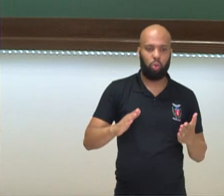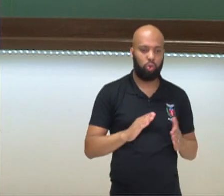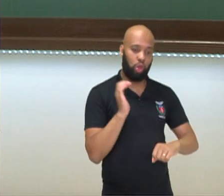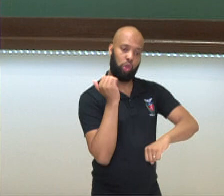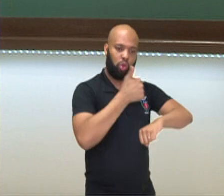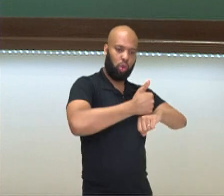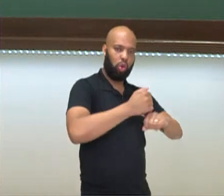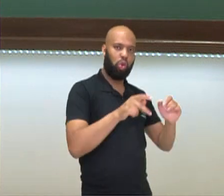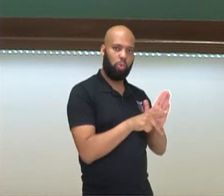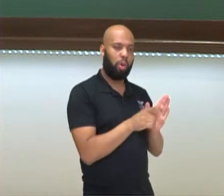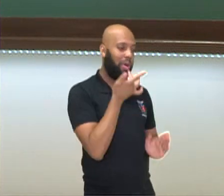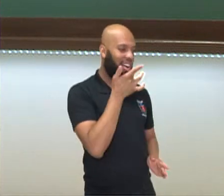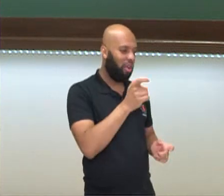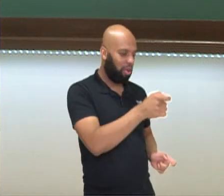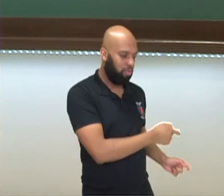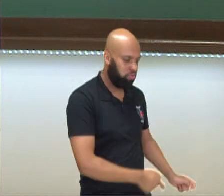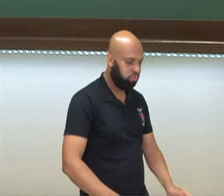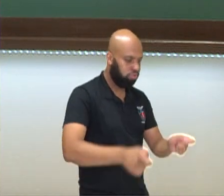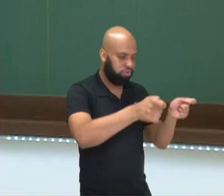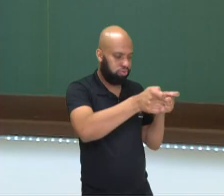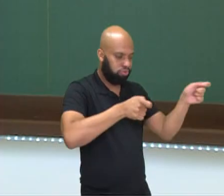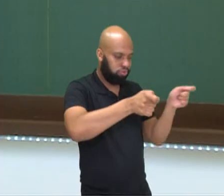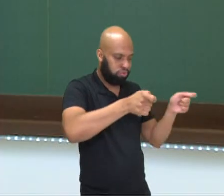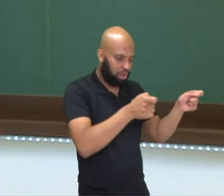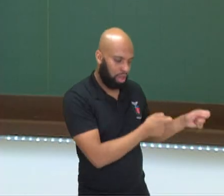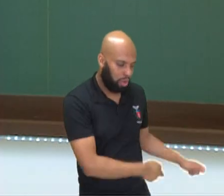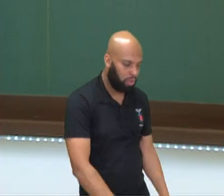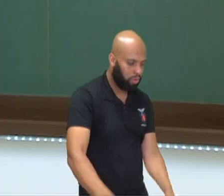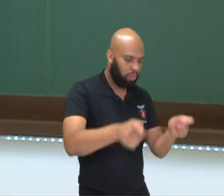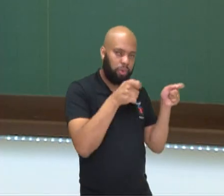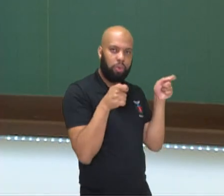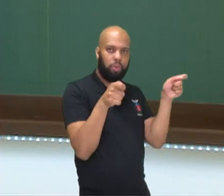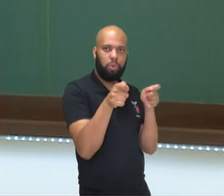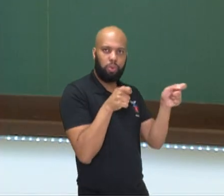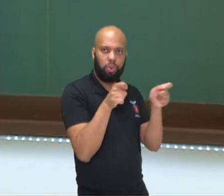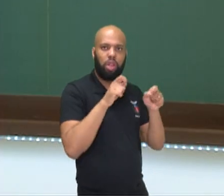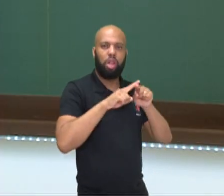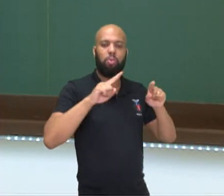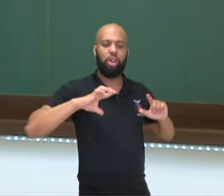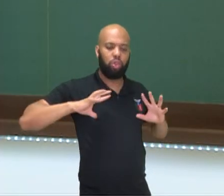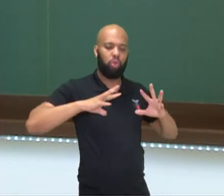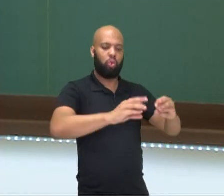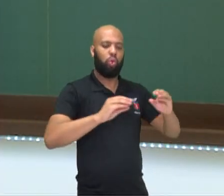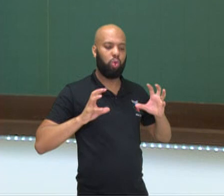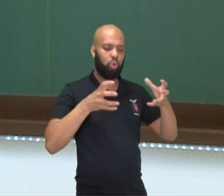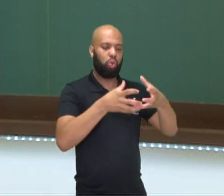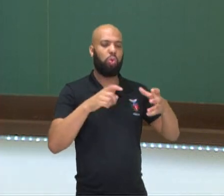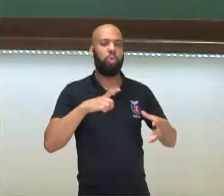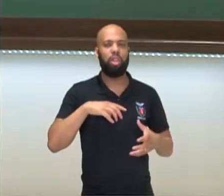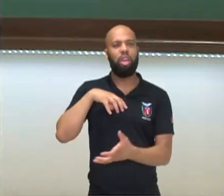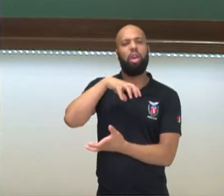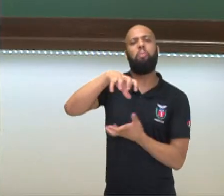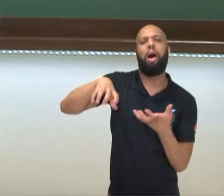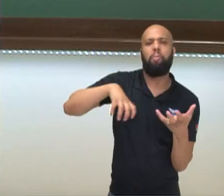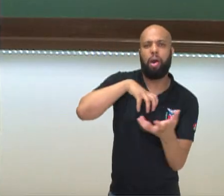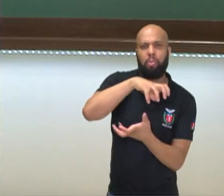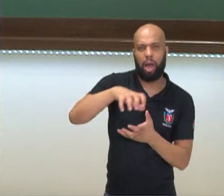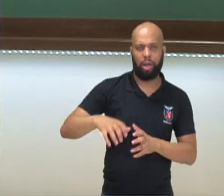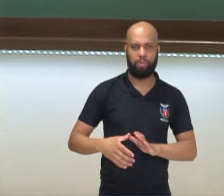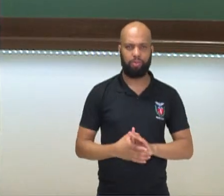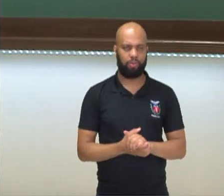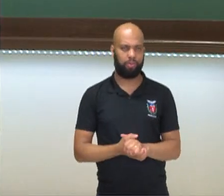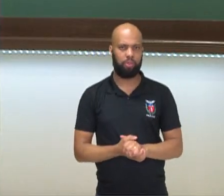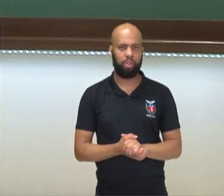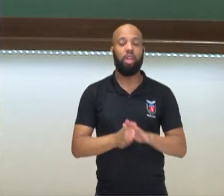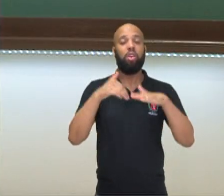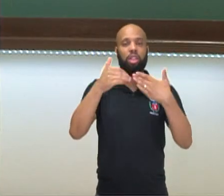e comerciantes, e isso vai acabar levando todos esses grupos a uma grande revolta. Essa revolta ela